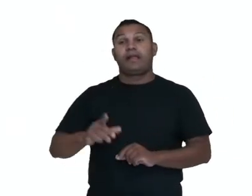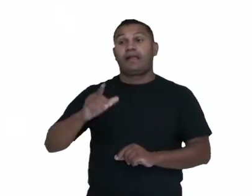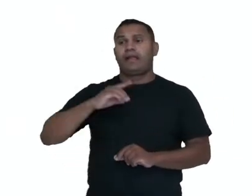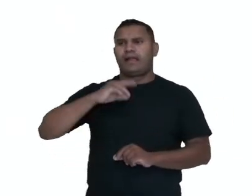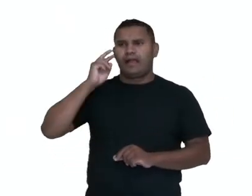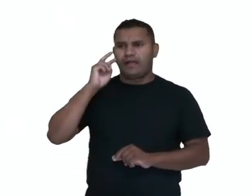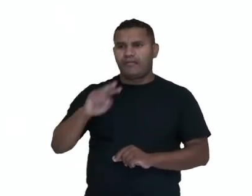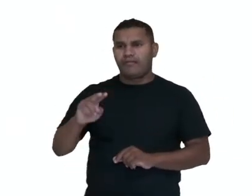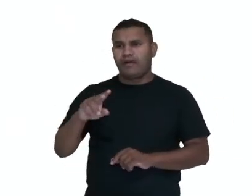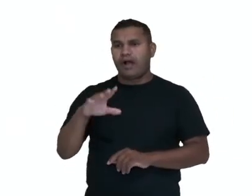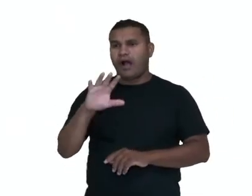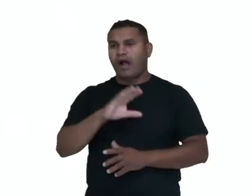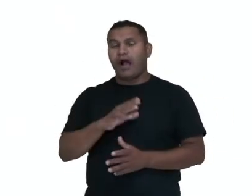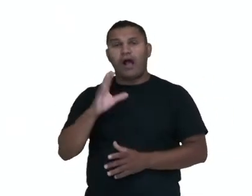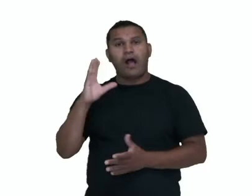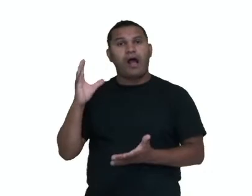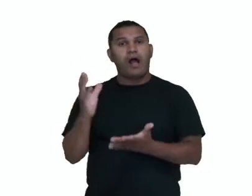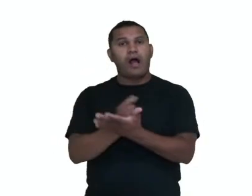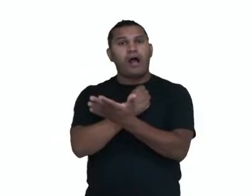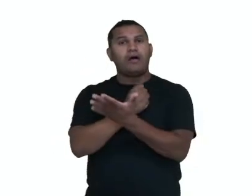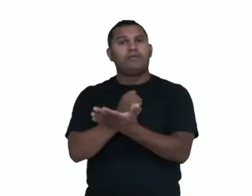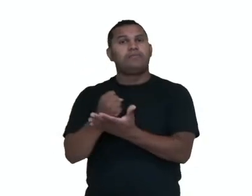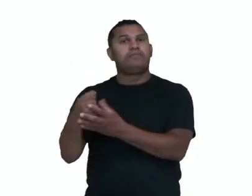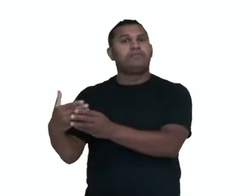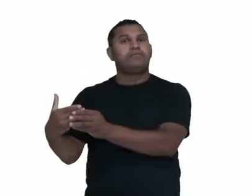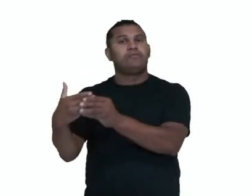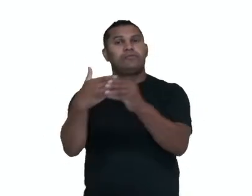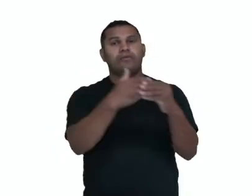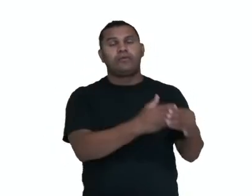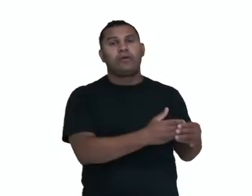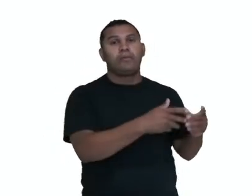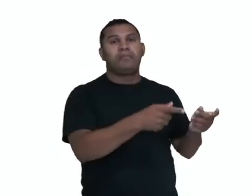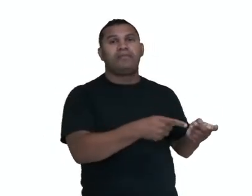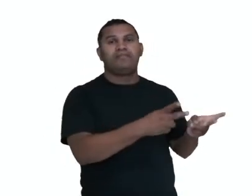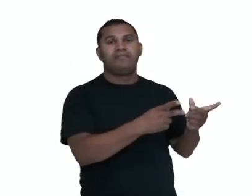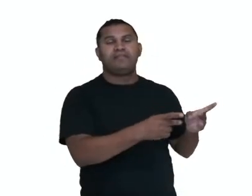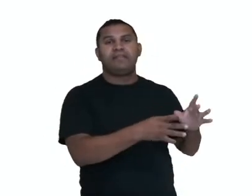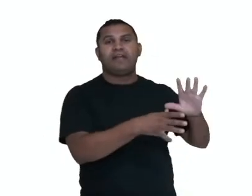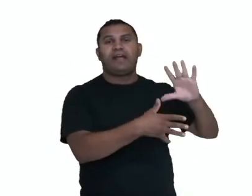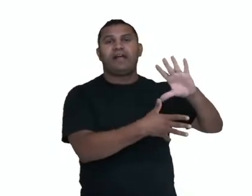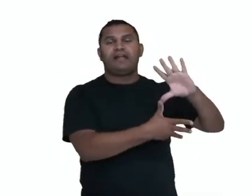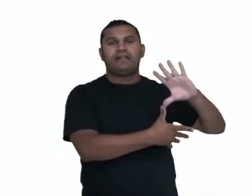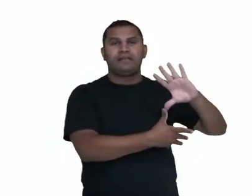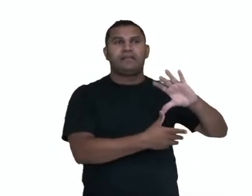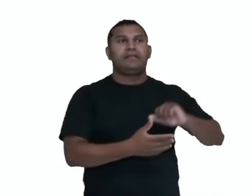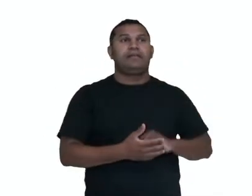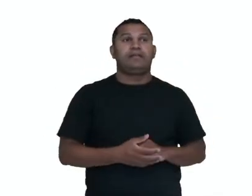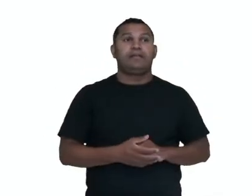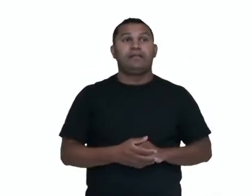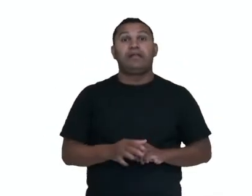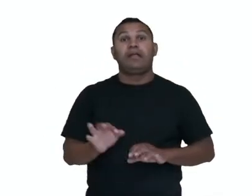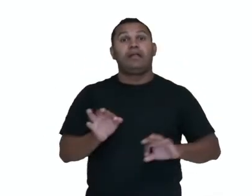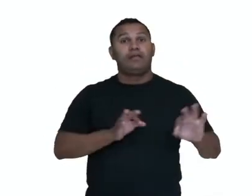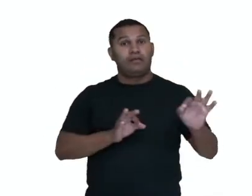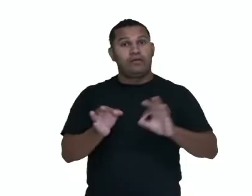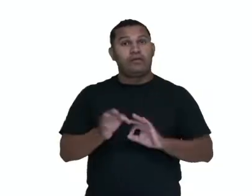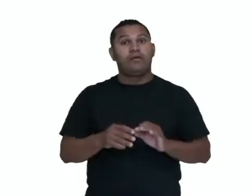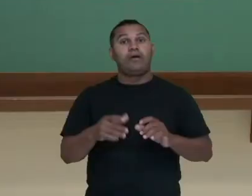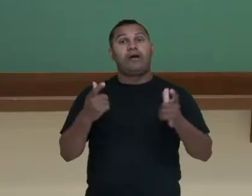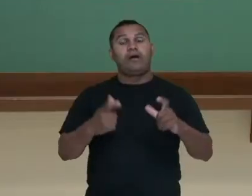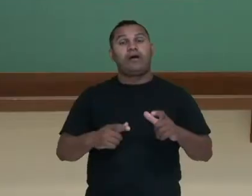essa população de africanos para serem escravizados aqui na América. Estabeleceram feitorias no litoral